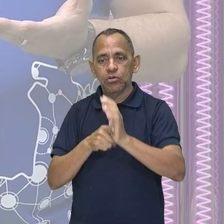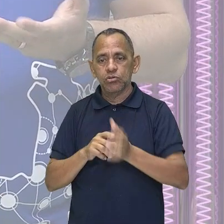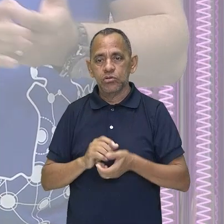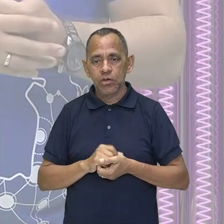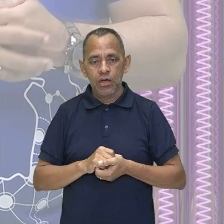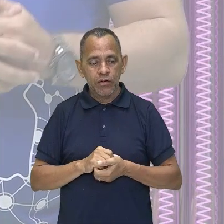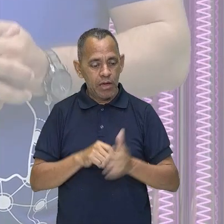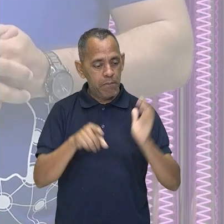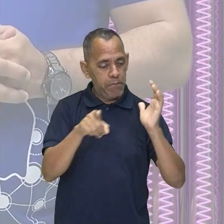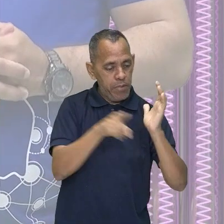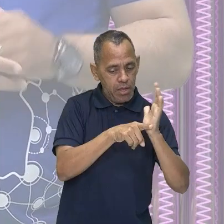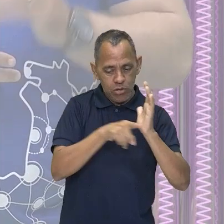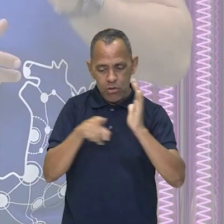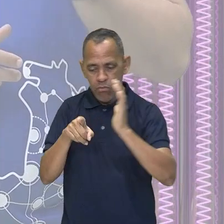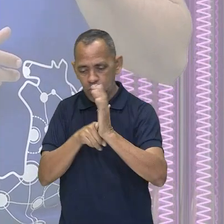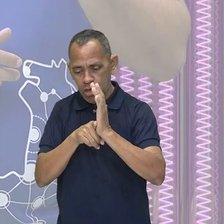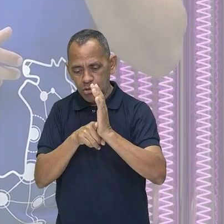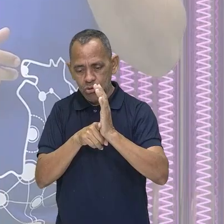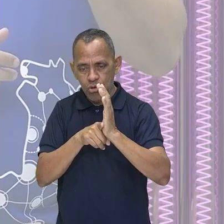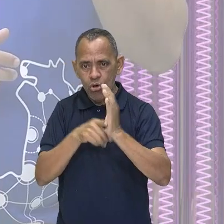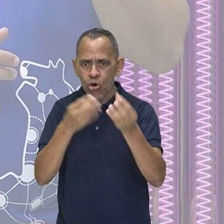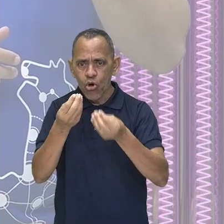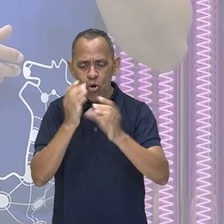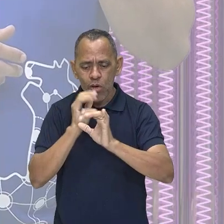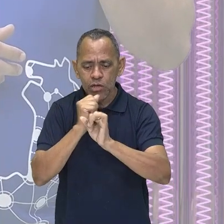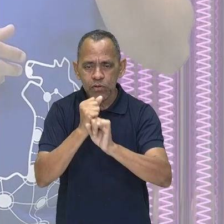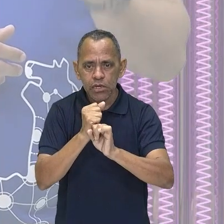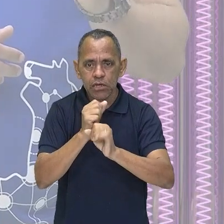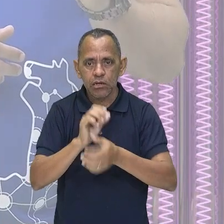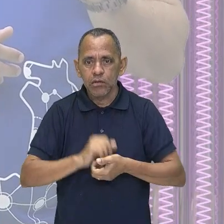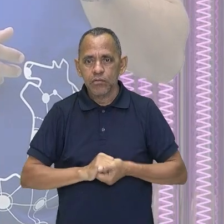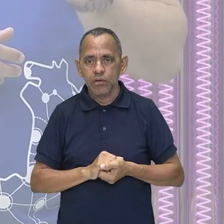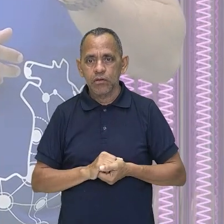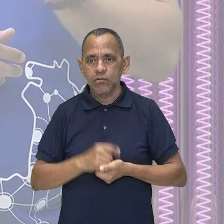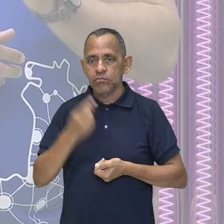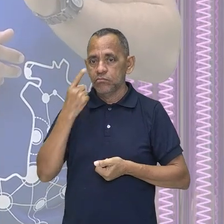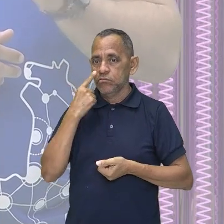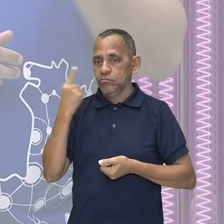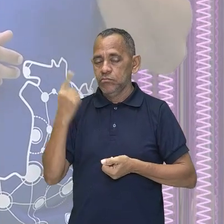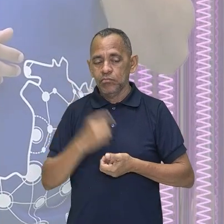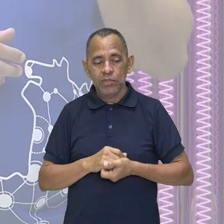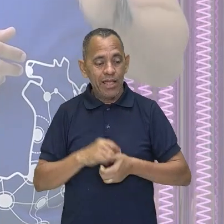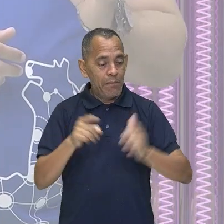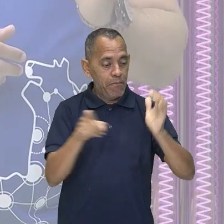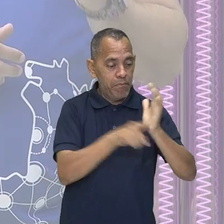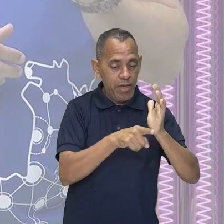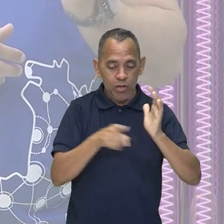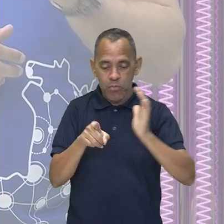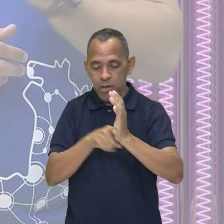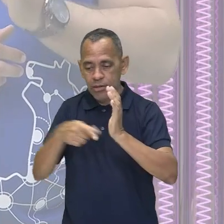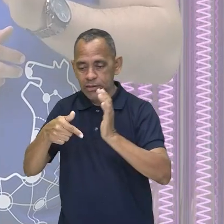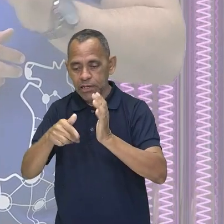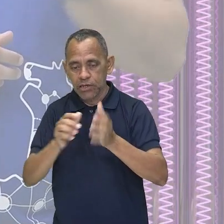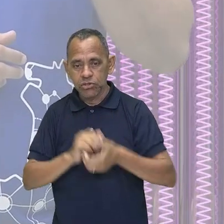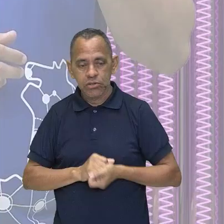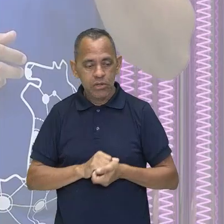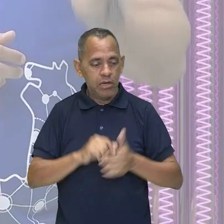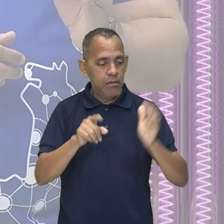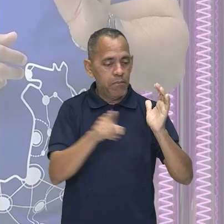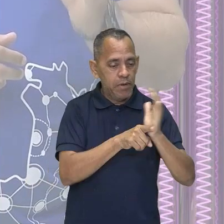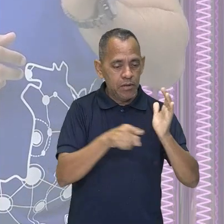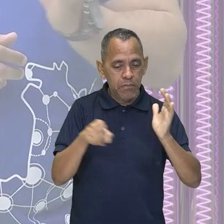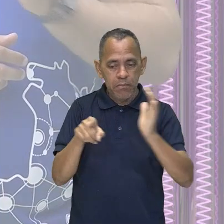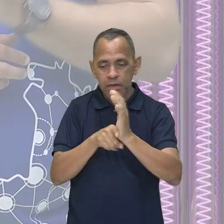outro menos logo junto, né? Você vai ver que vai ficar aí, ó, menos menos 7, menos menos 7